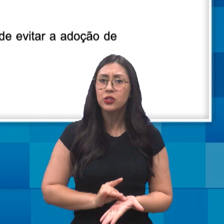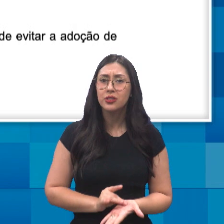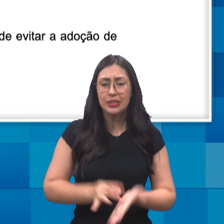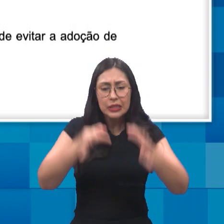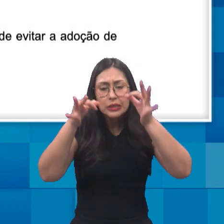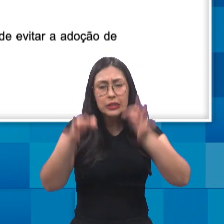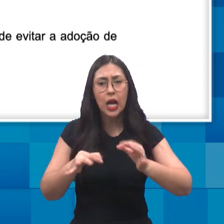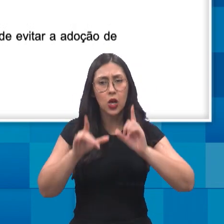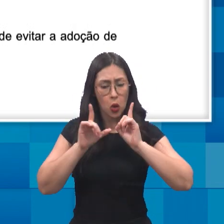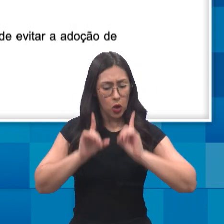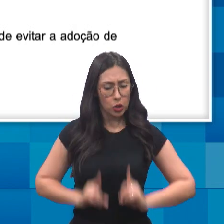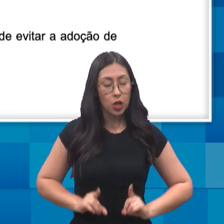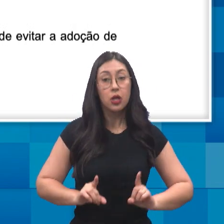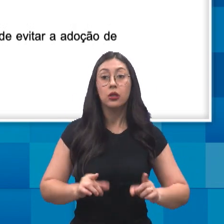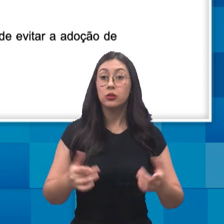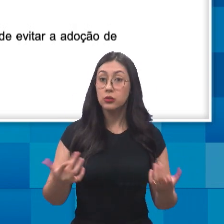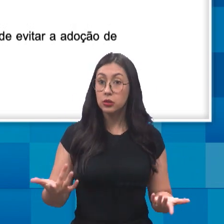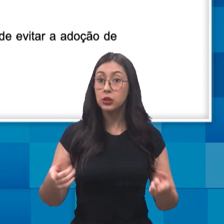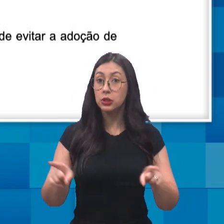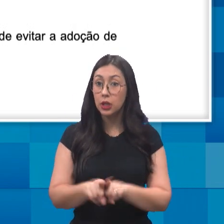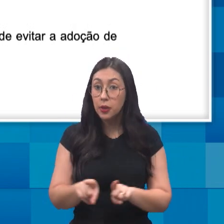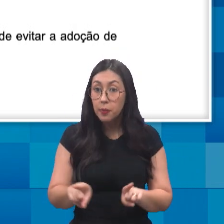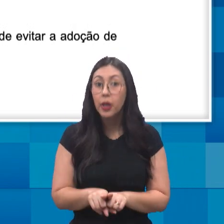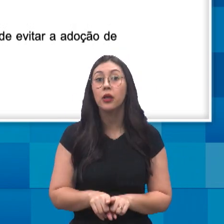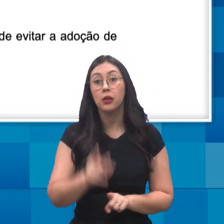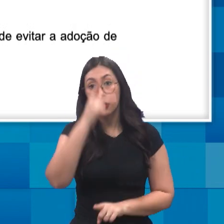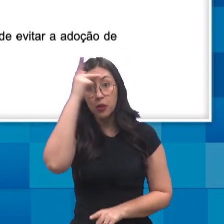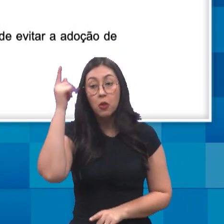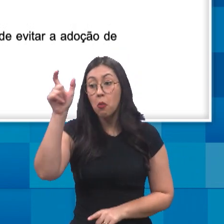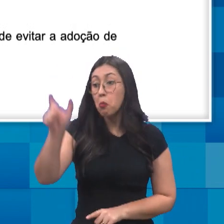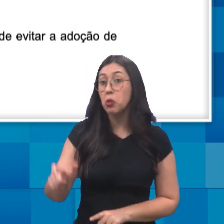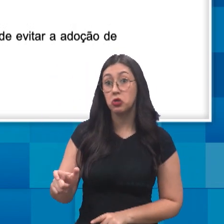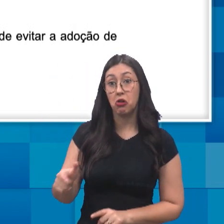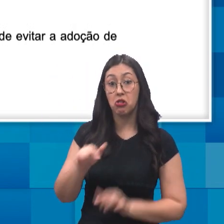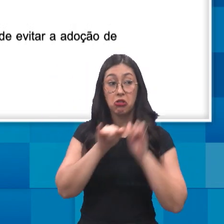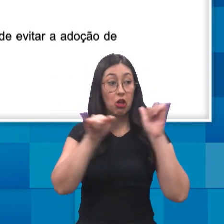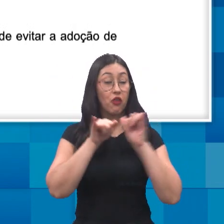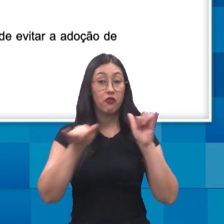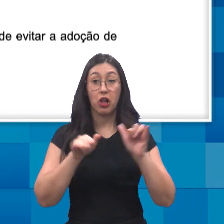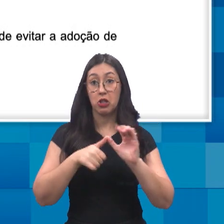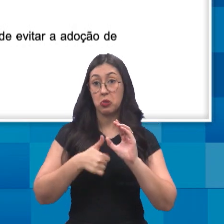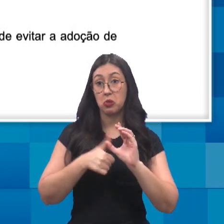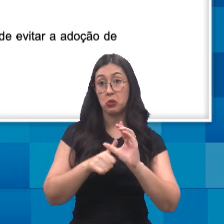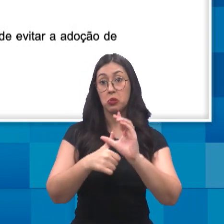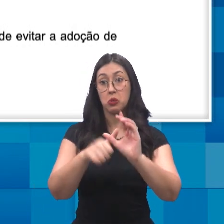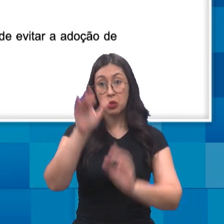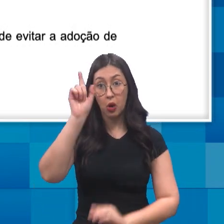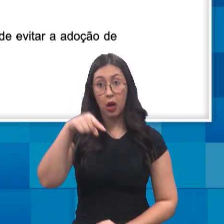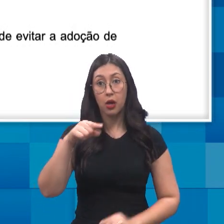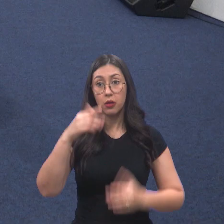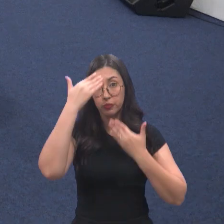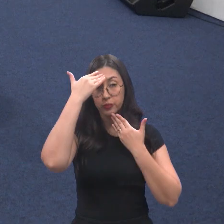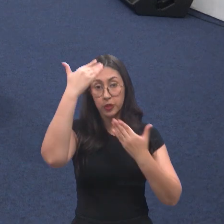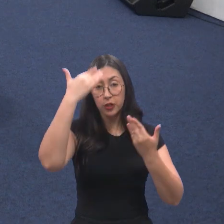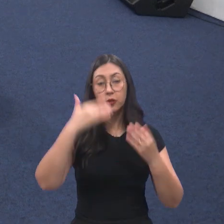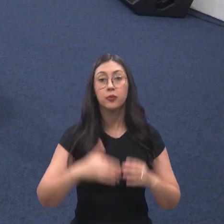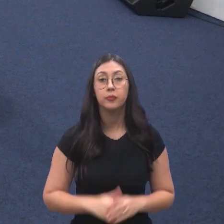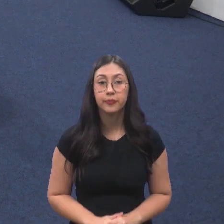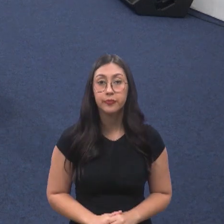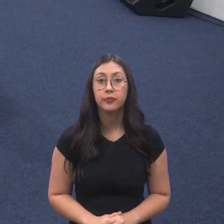digna, inclusive para aquele que se diz cristão. Muito obrigado, presidente. Obrigado,